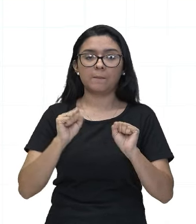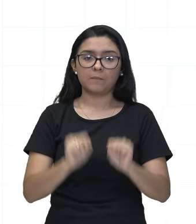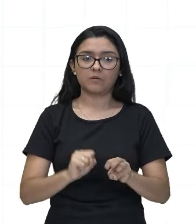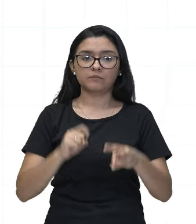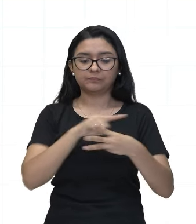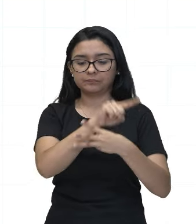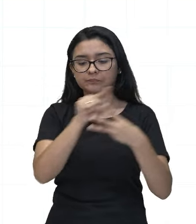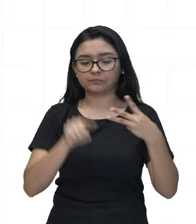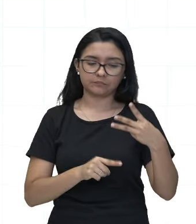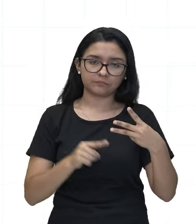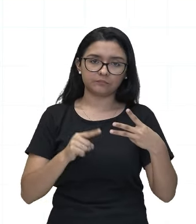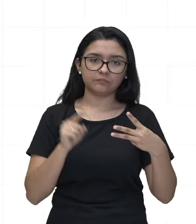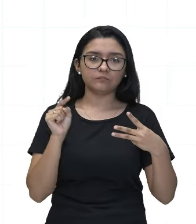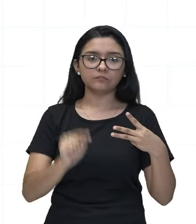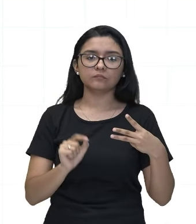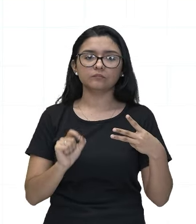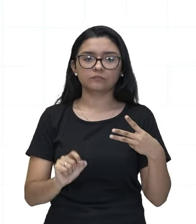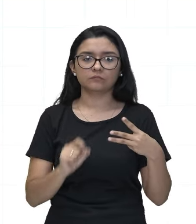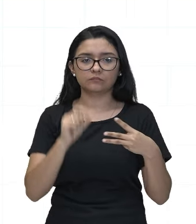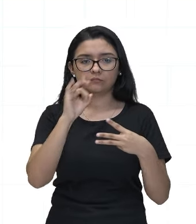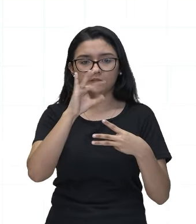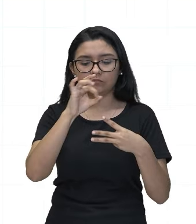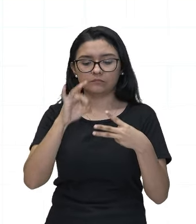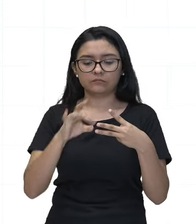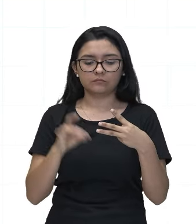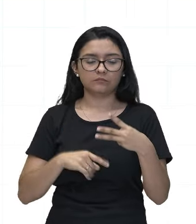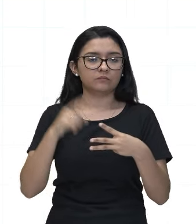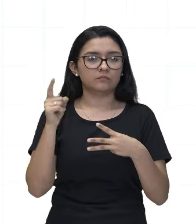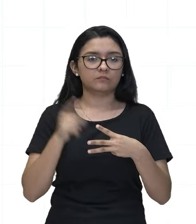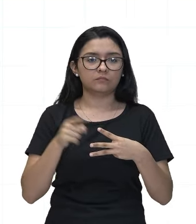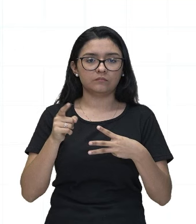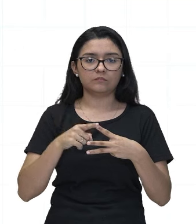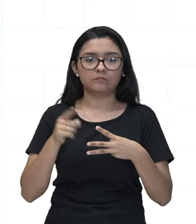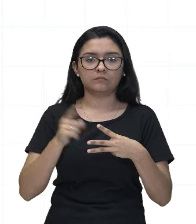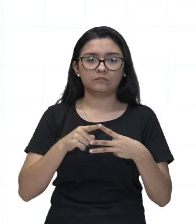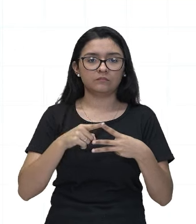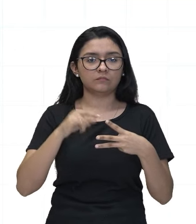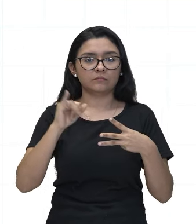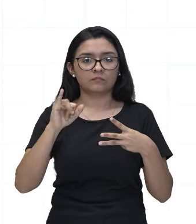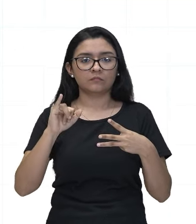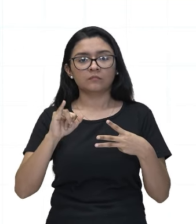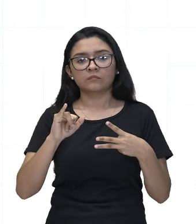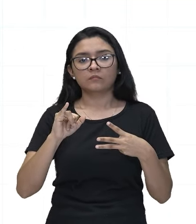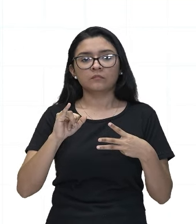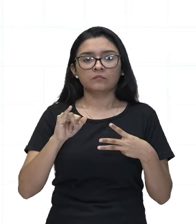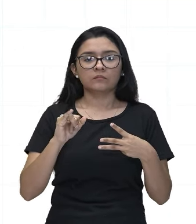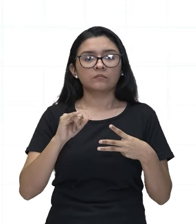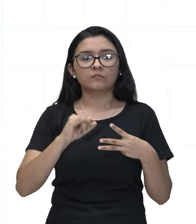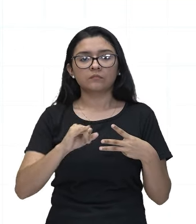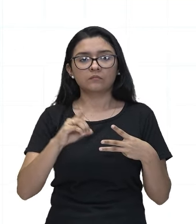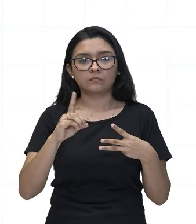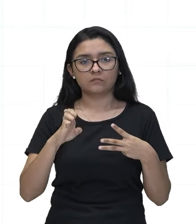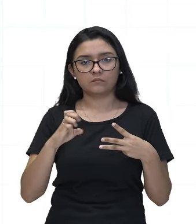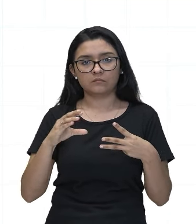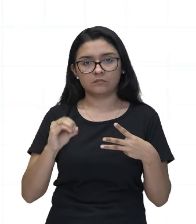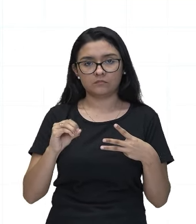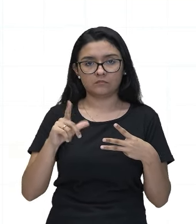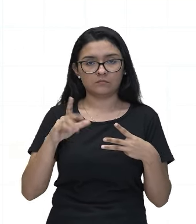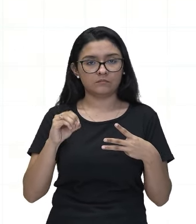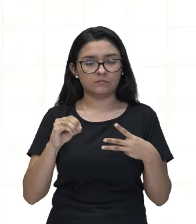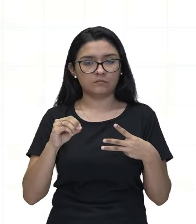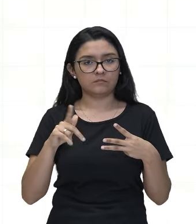três formas a primeira forma ideológica né concordância ideológica realizada